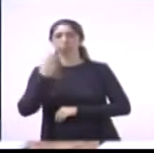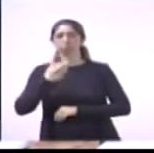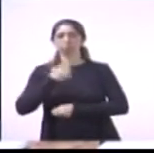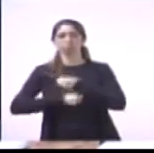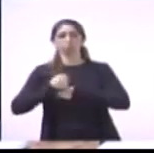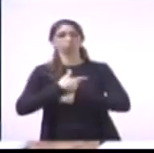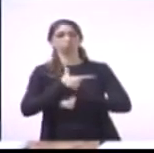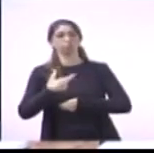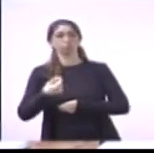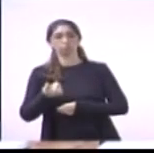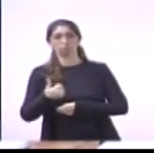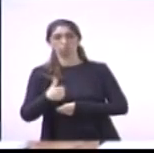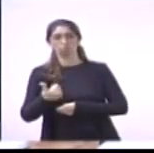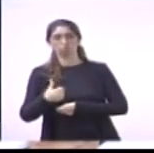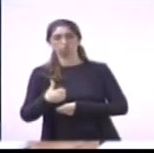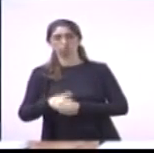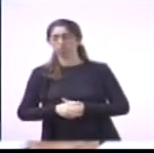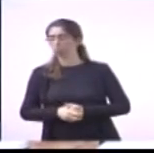50/2011,